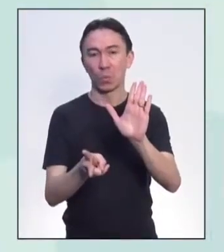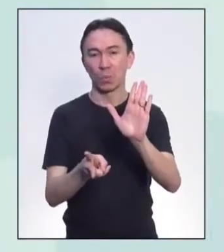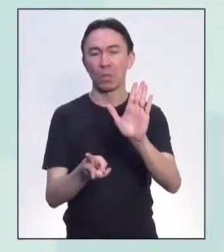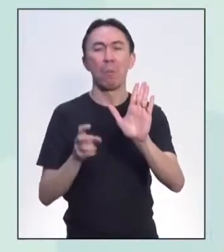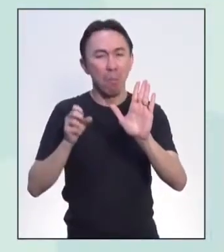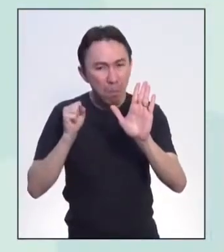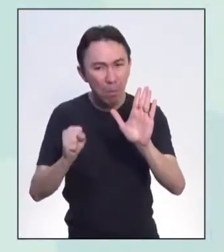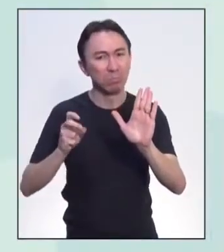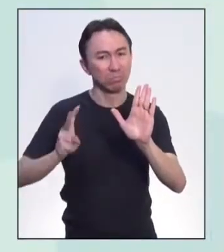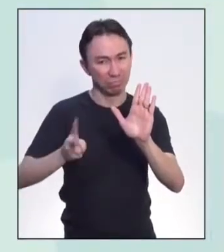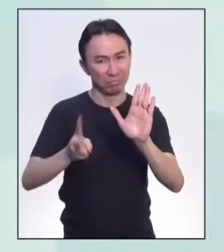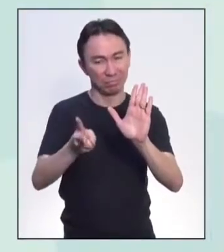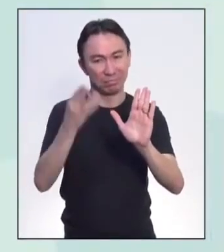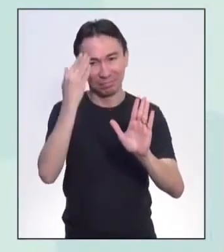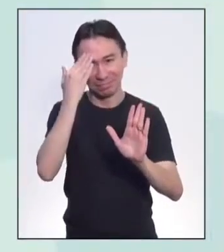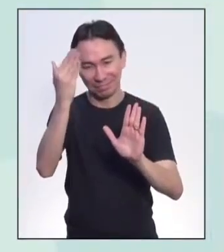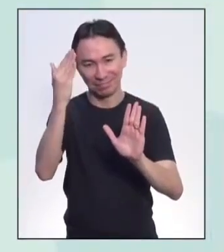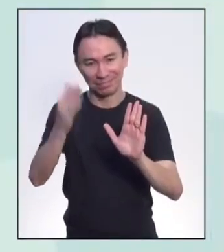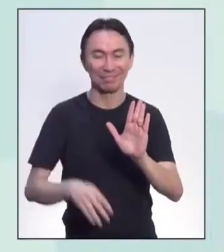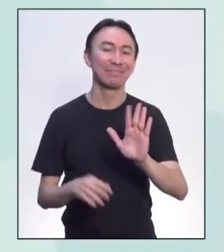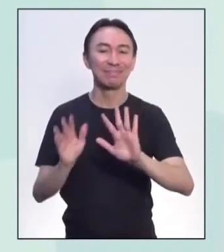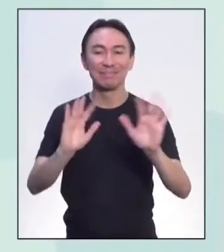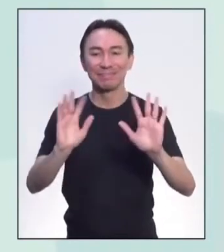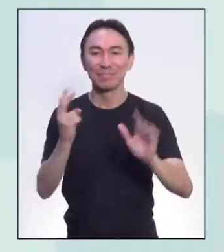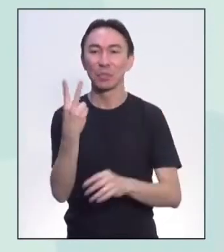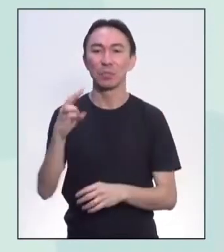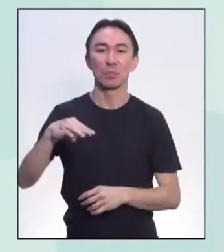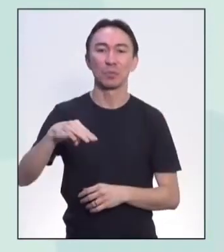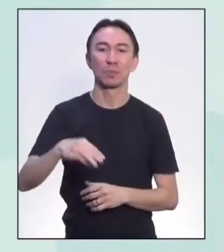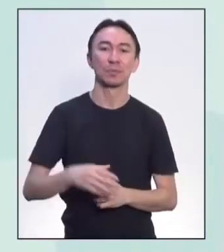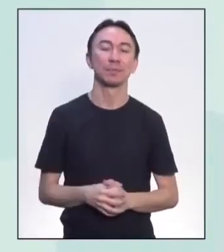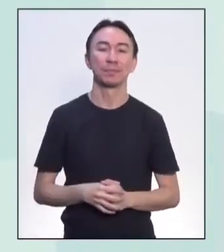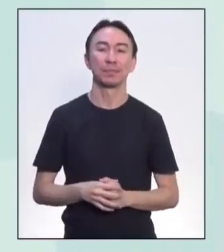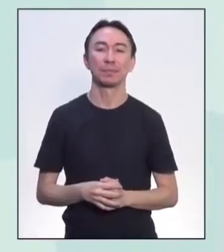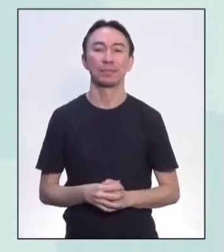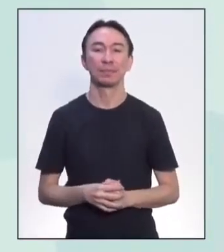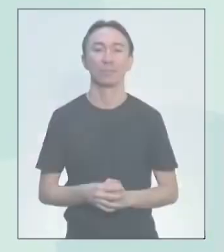pode deixar esse aí mesmo. Obrigada. Então, boa sorte aí, 2 minutinhos.